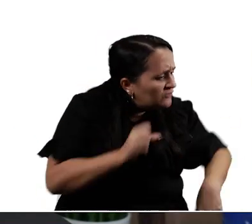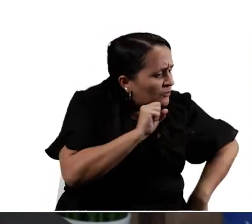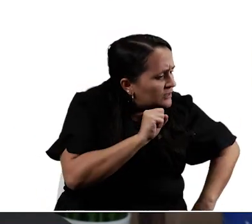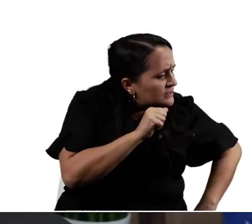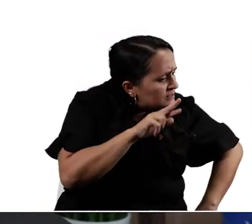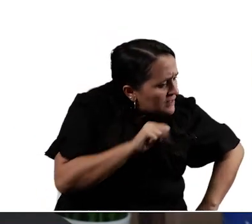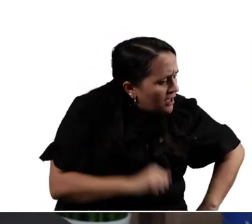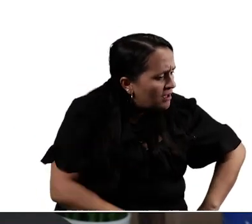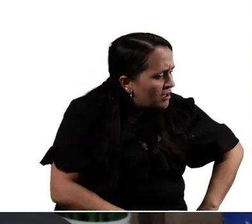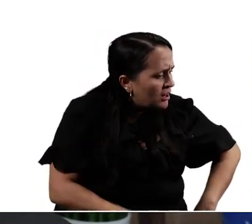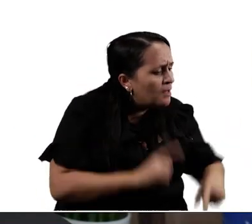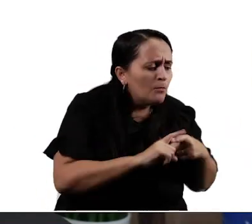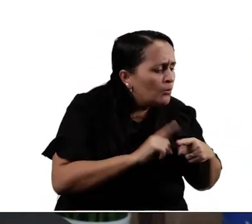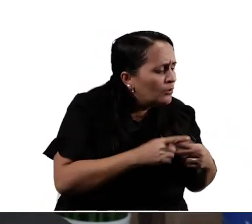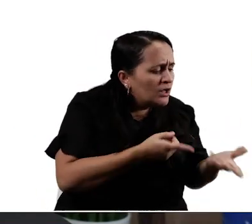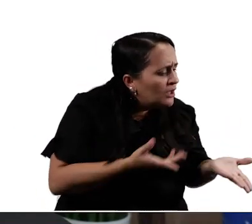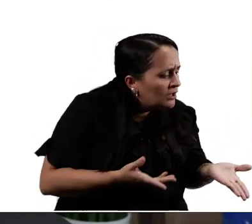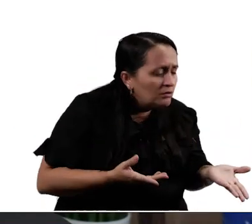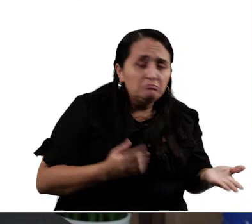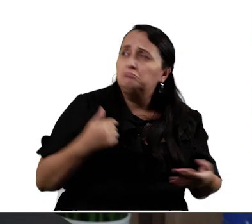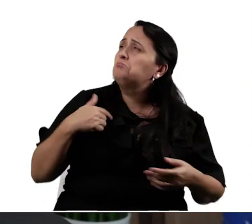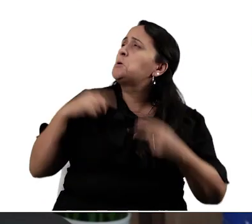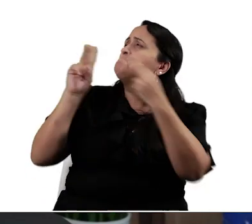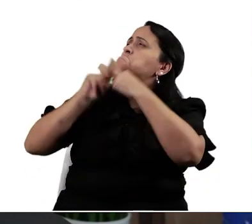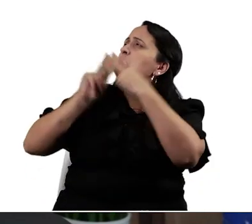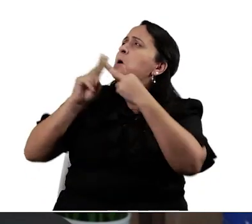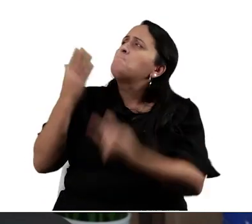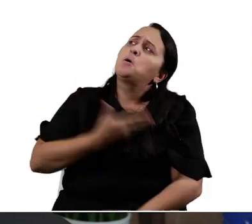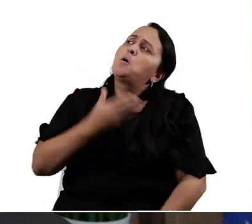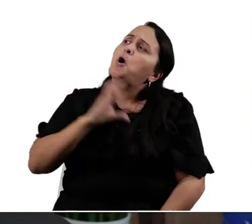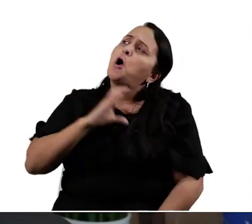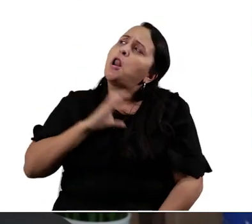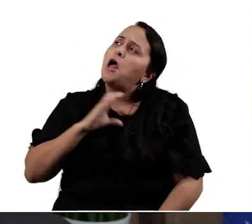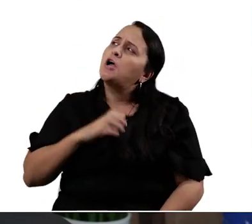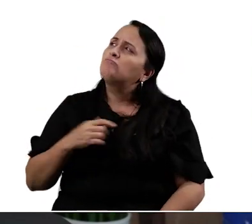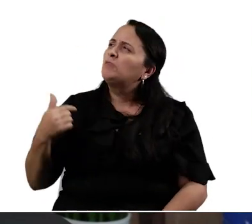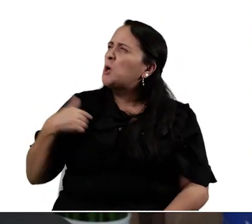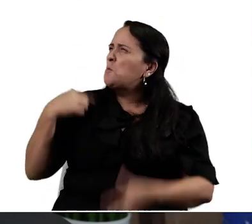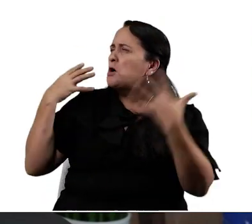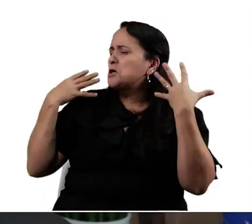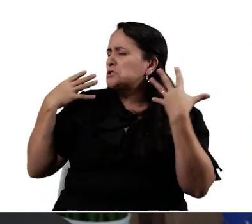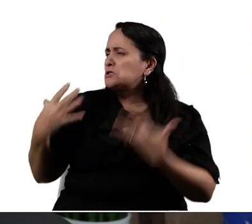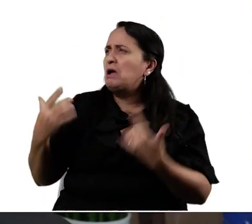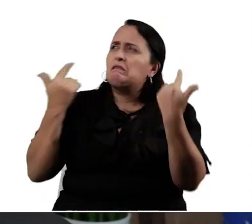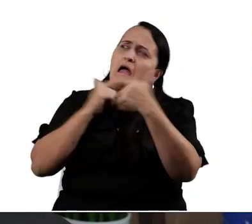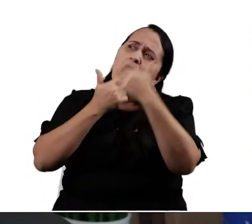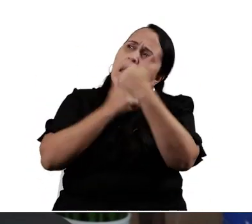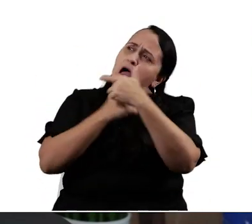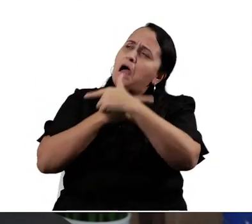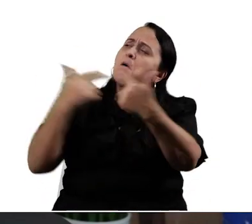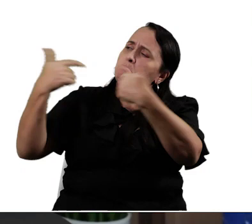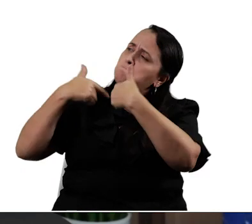mãe. Eu briguei com o meu colega. Mas por quê? Eu estou cansada de que rirem de mim,